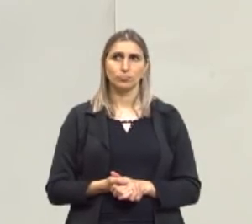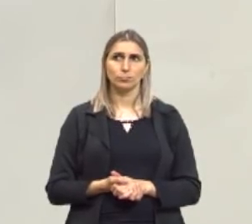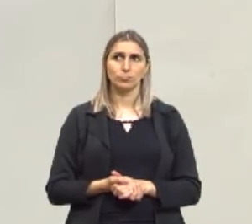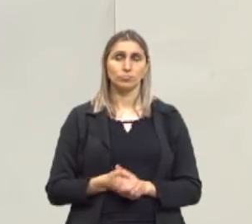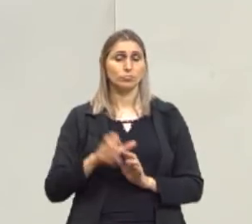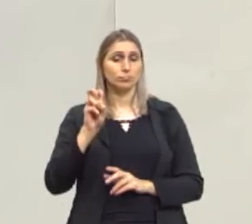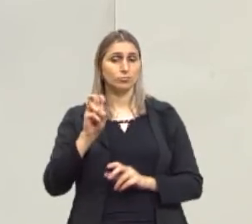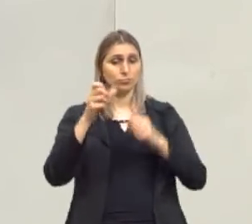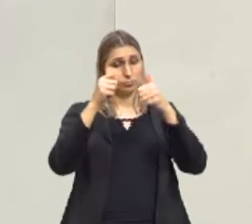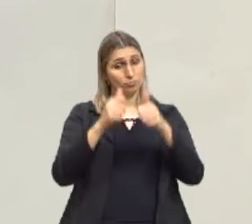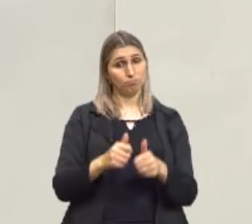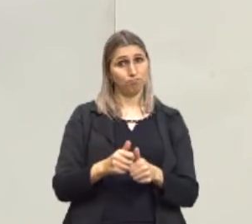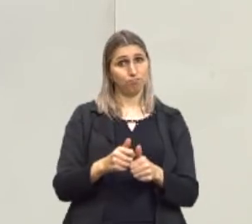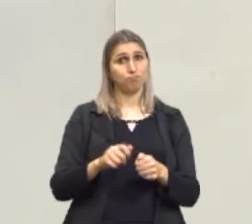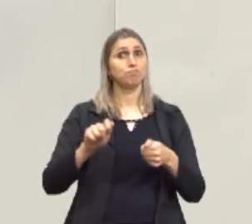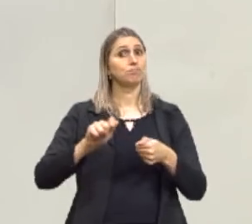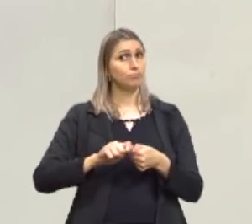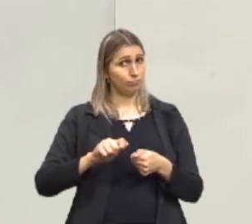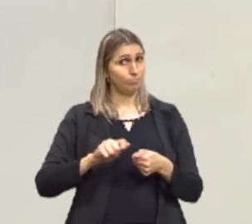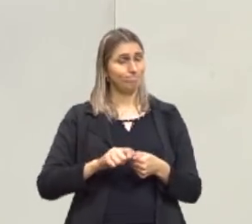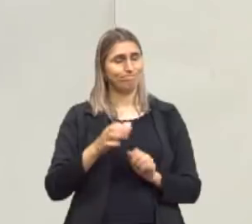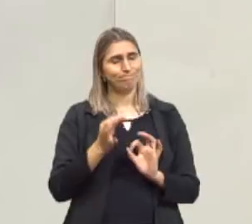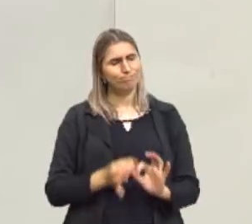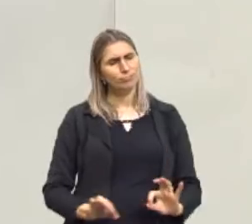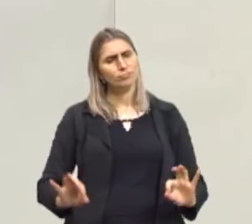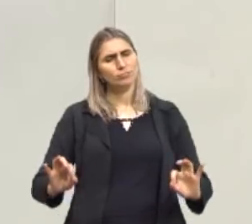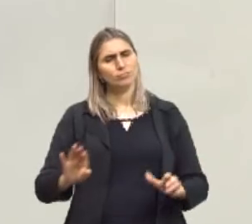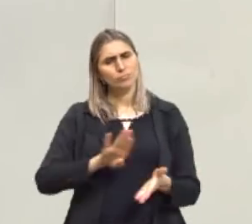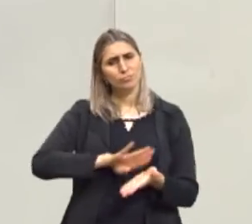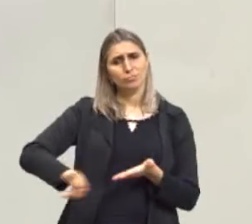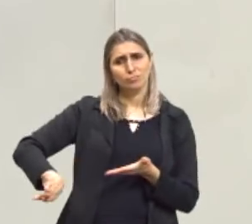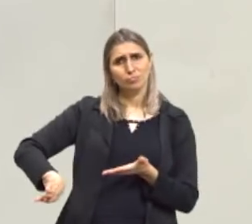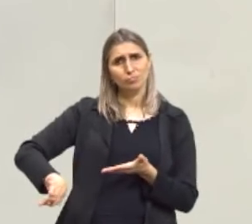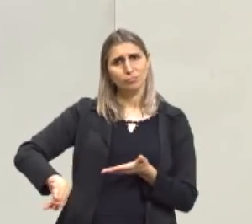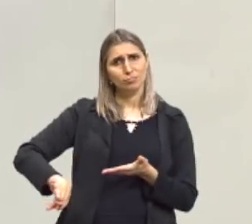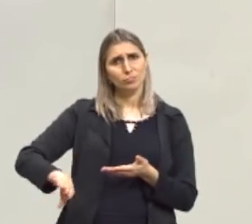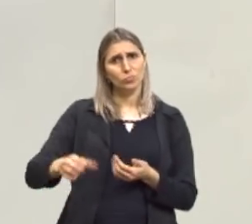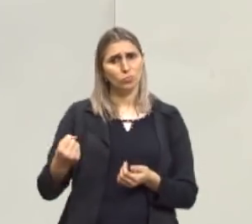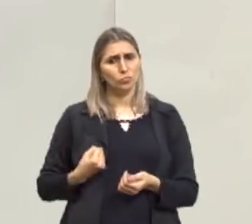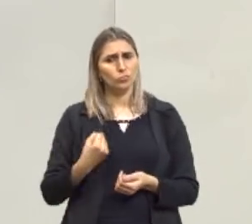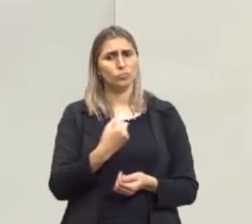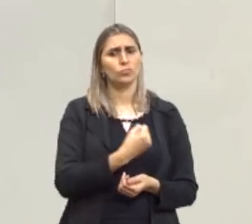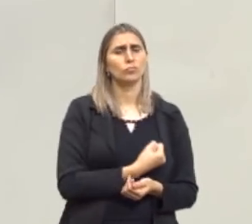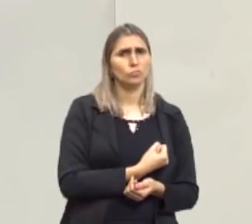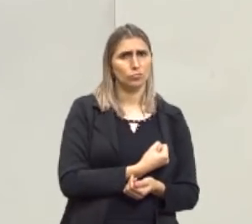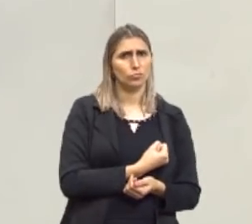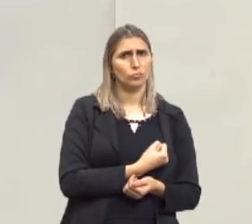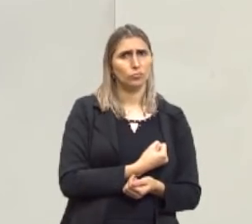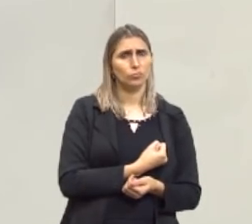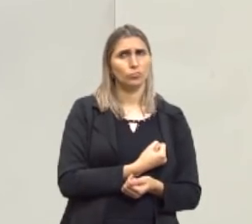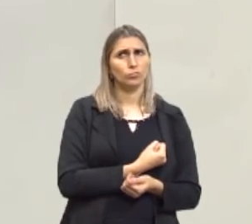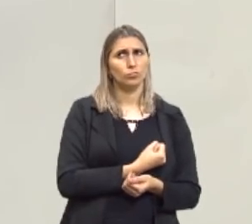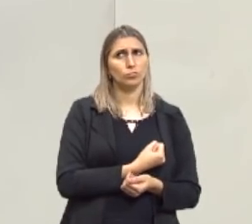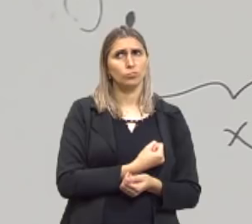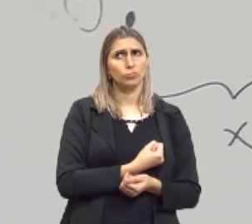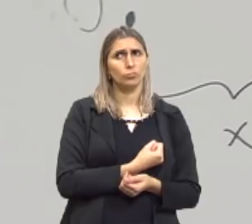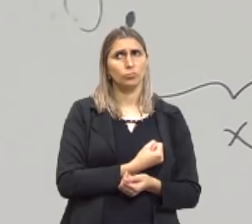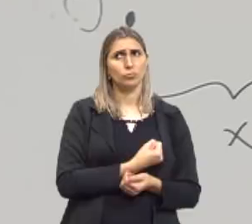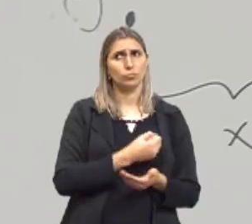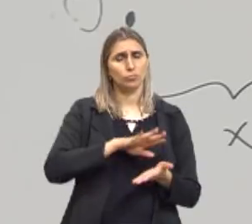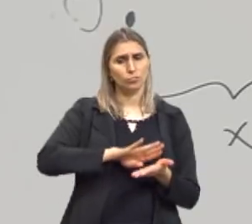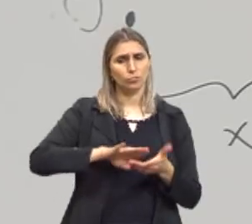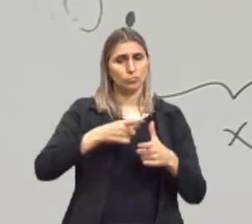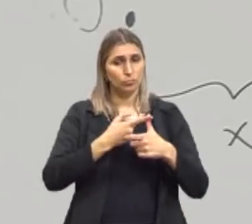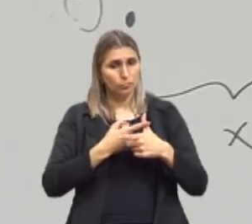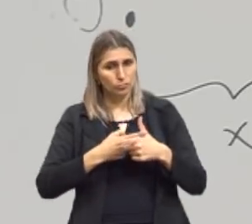5 imagens formadas. Então, é simples, é só subtrair o valor, né, do ângulo, é só, na verdade,